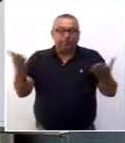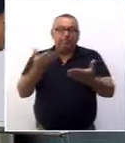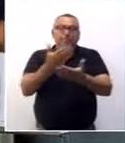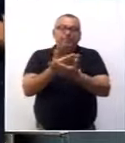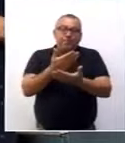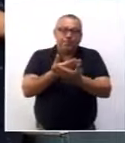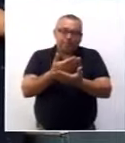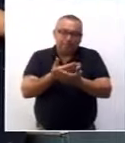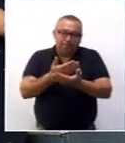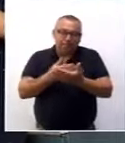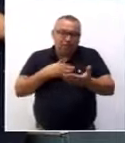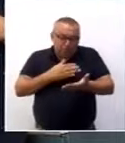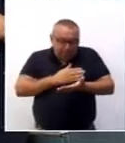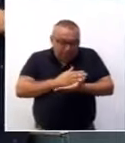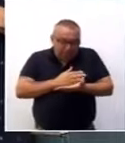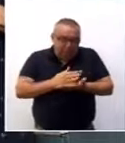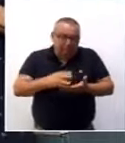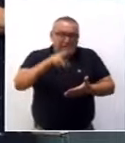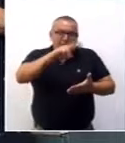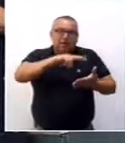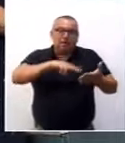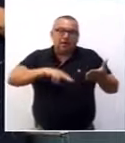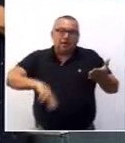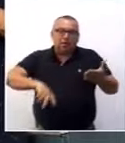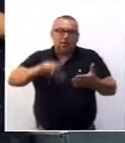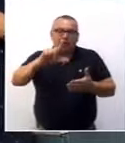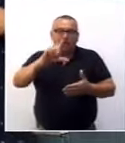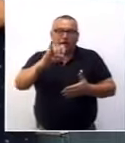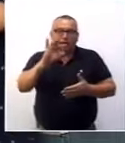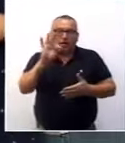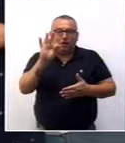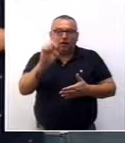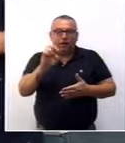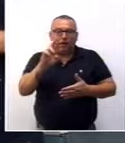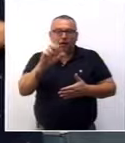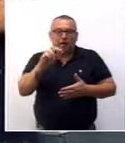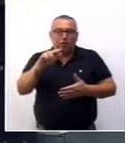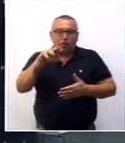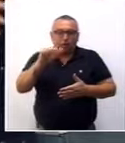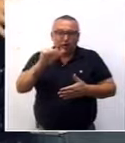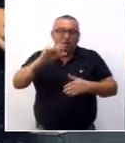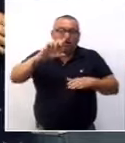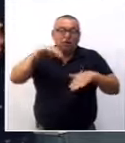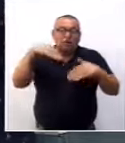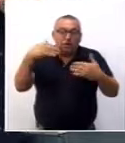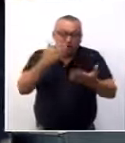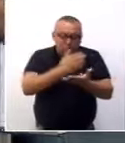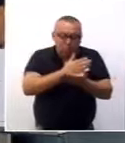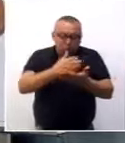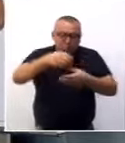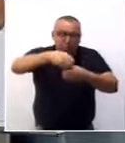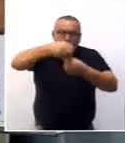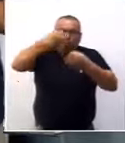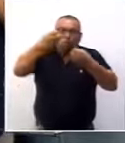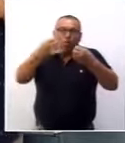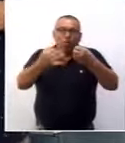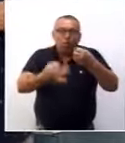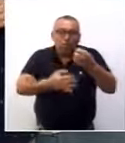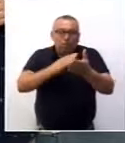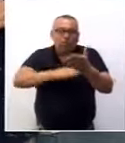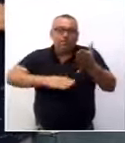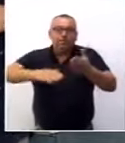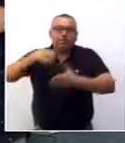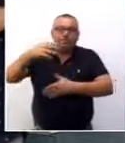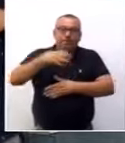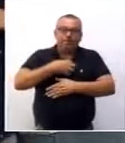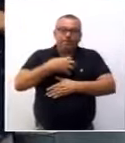aula de introdução à literatura e, tal qual introduz, todo um conteúdo, toda uma situação que